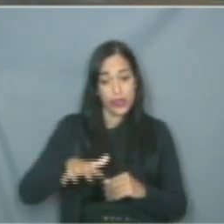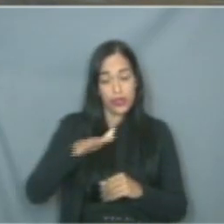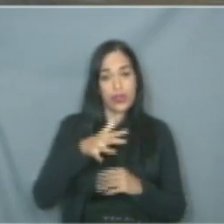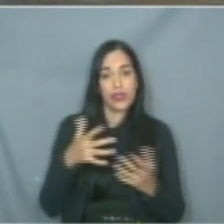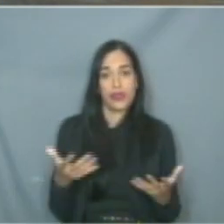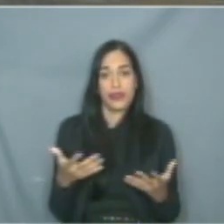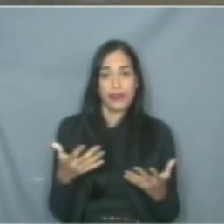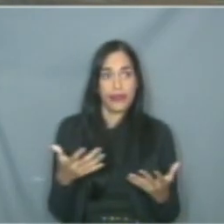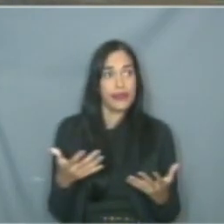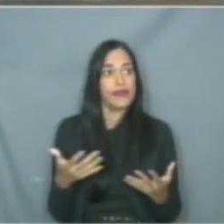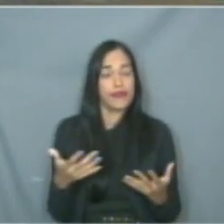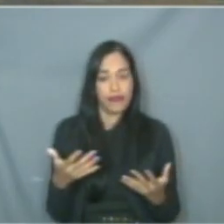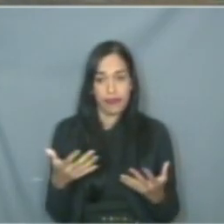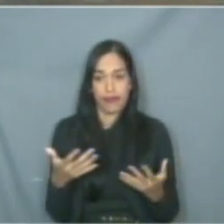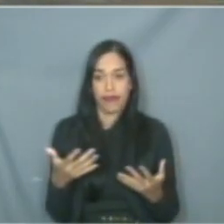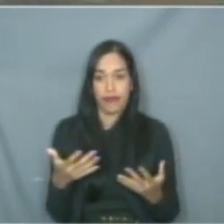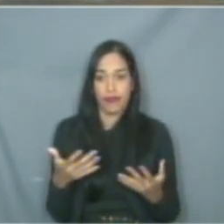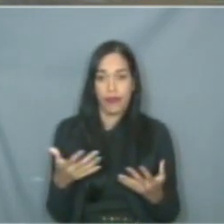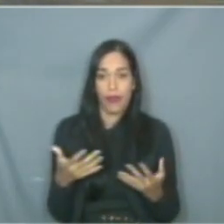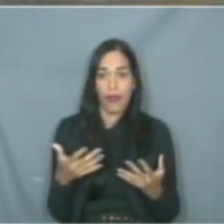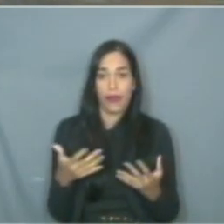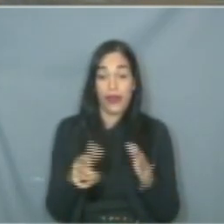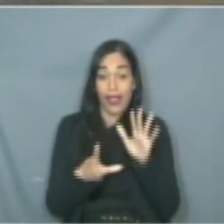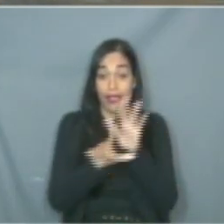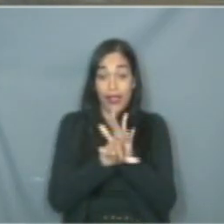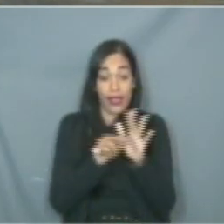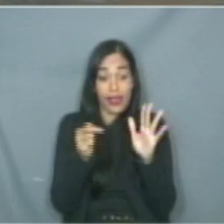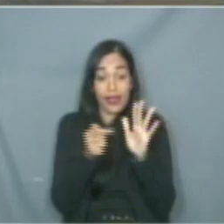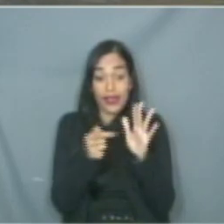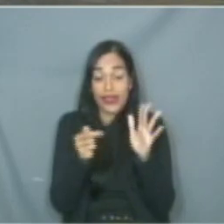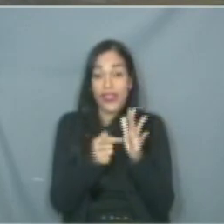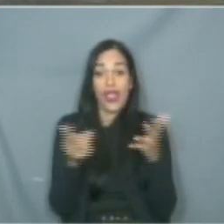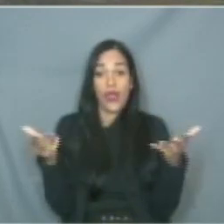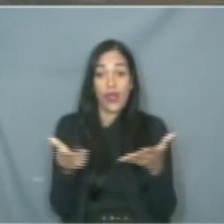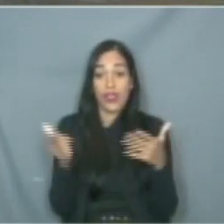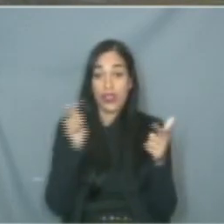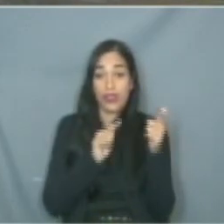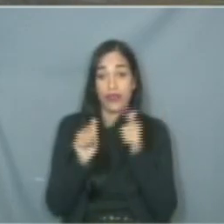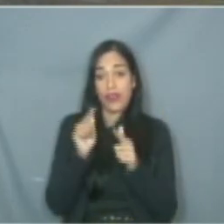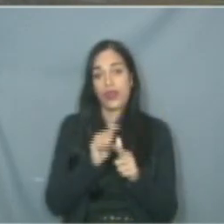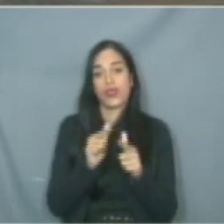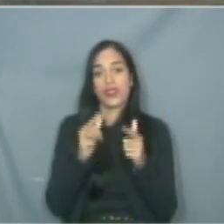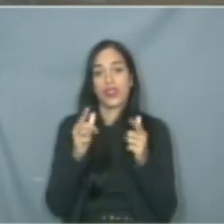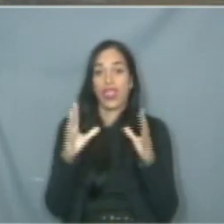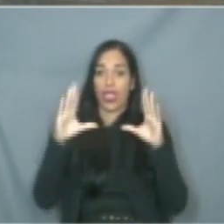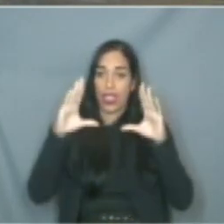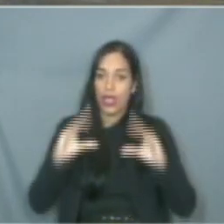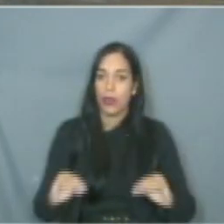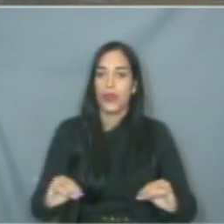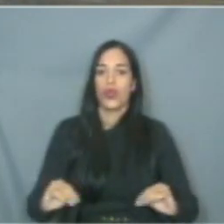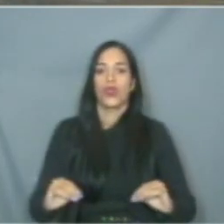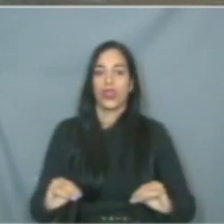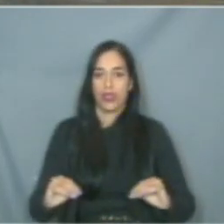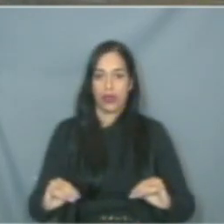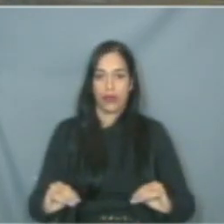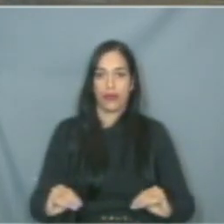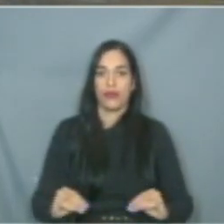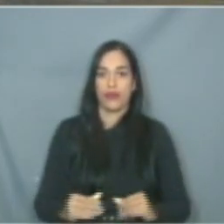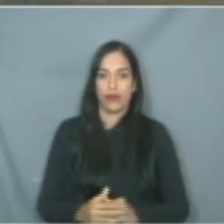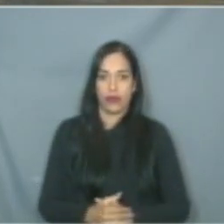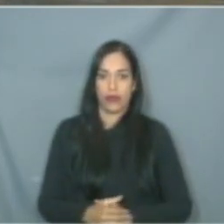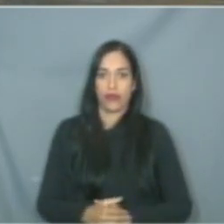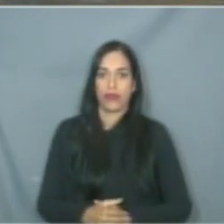que, depois dessa lei, a gente vai conseguir inibir e coibir. Cabe a gente ressaltar também